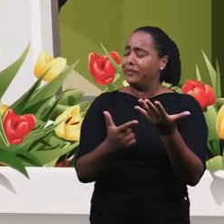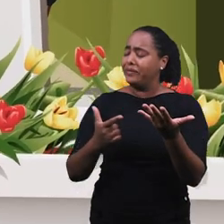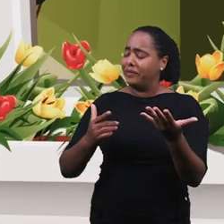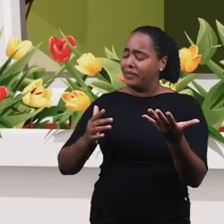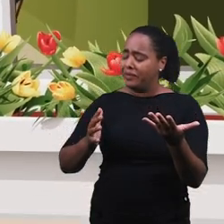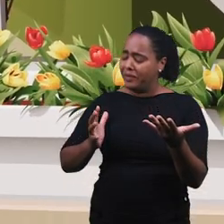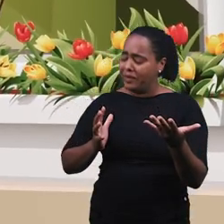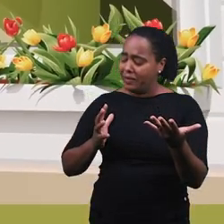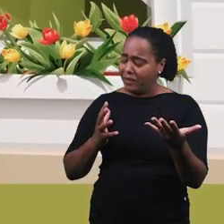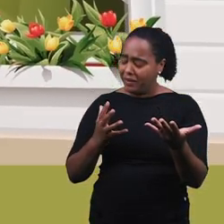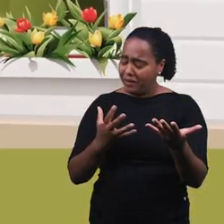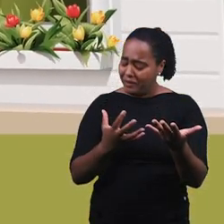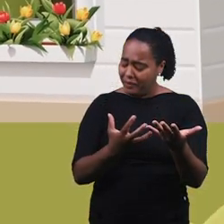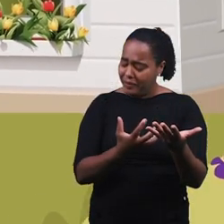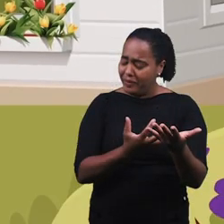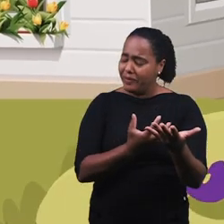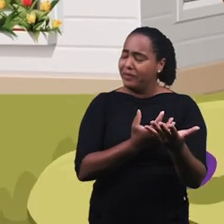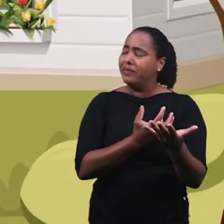família.